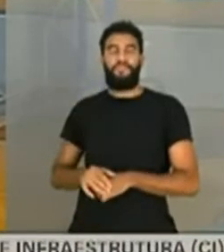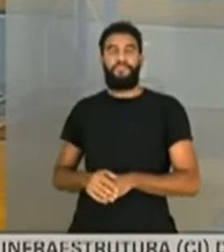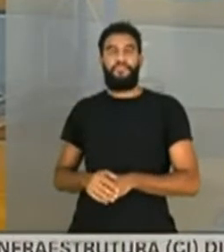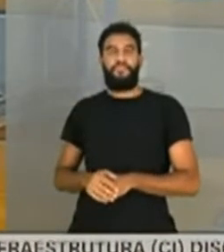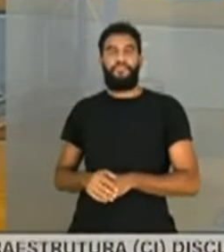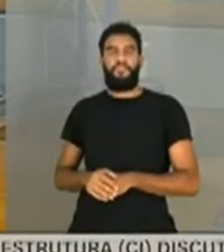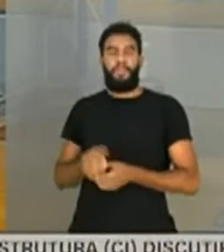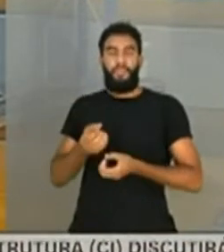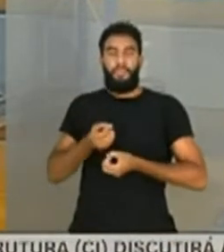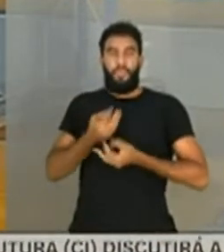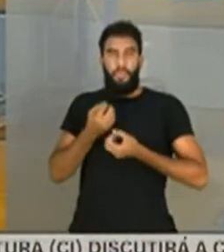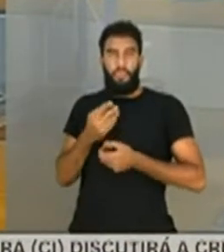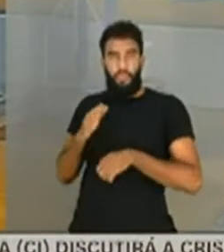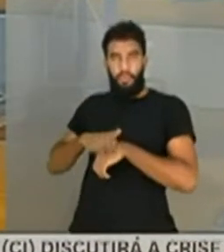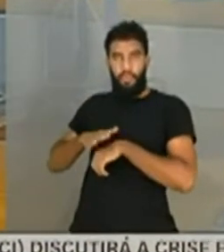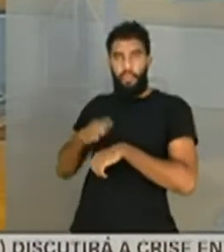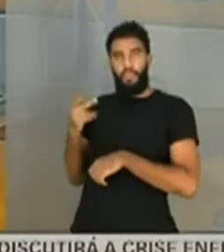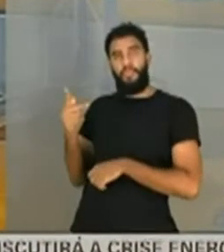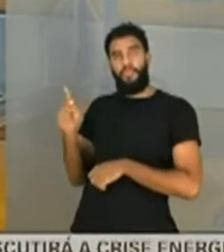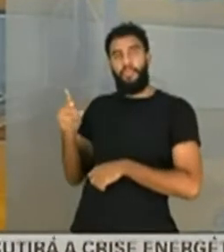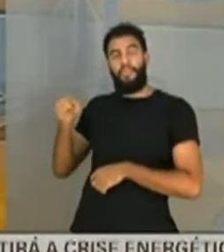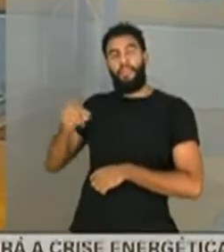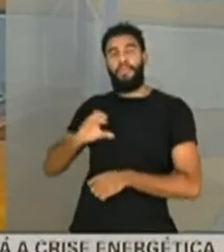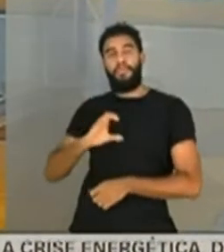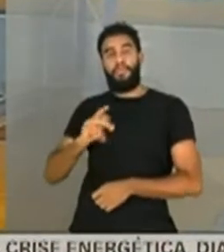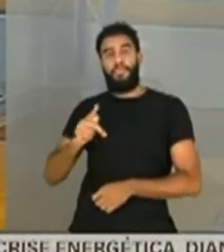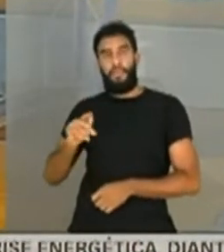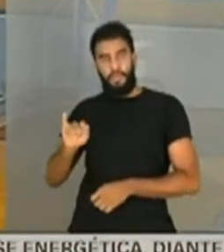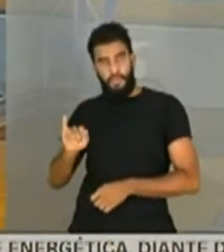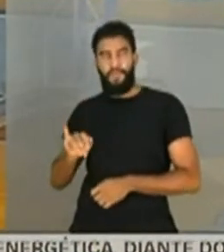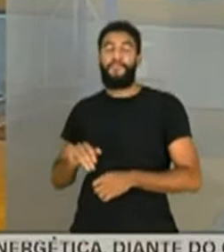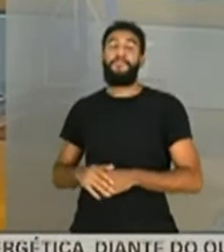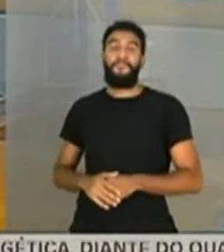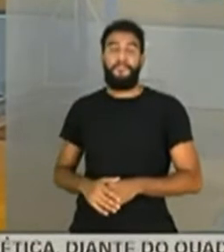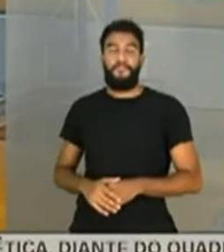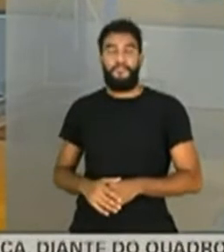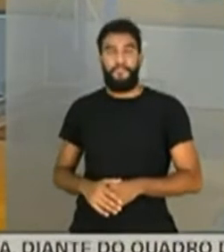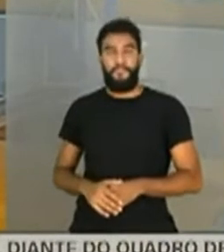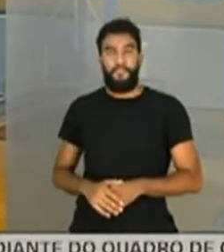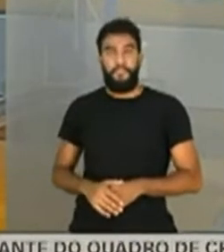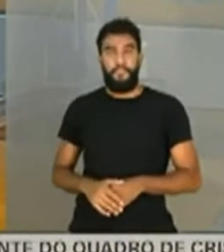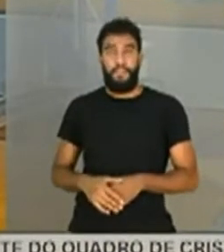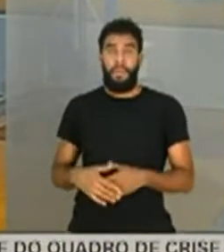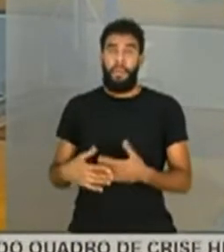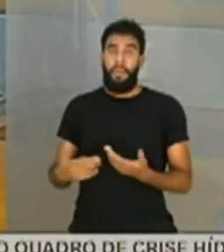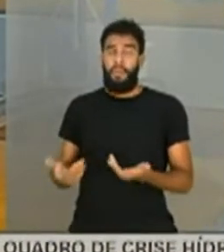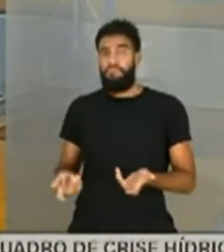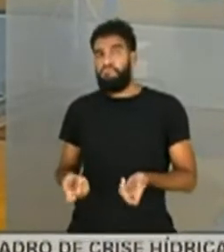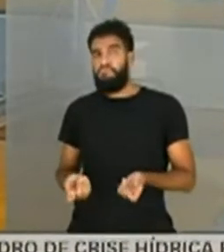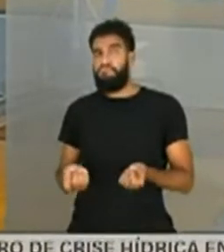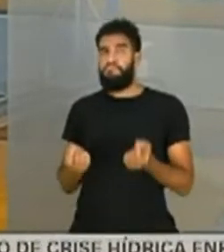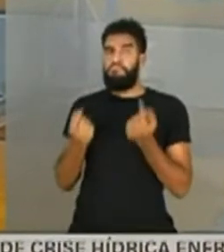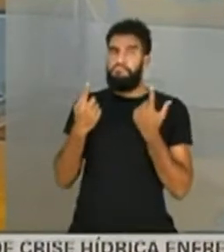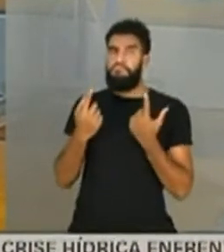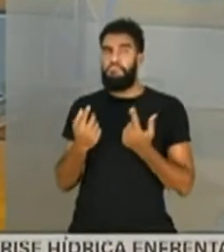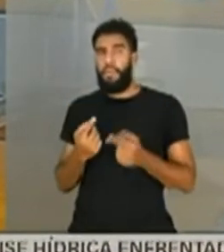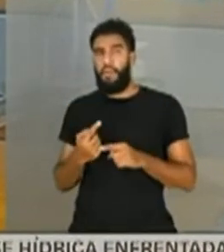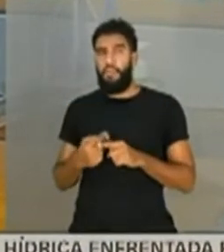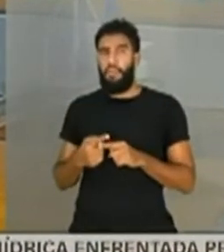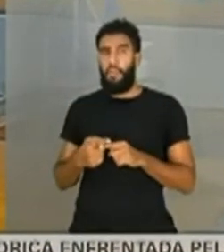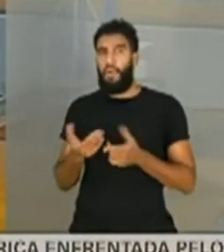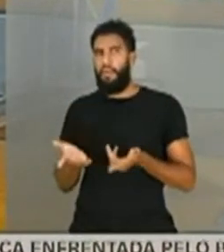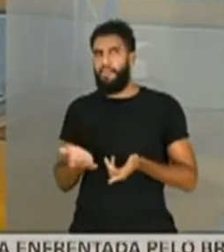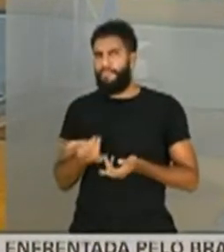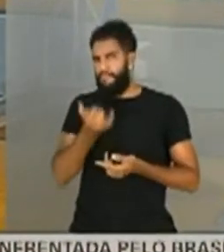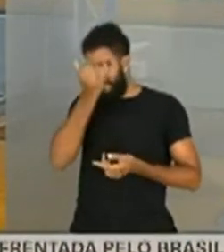no depoimento dele, aqui nessa CPI. Me intrigou ter sido por